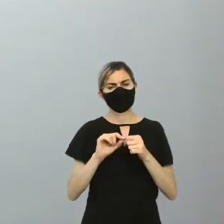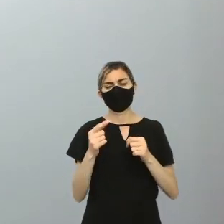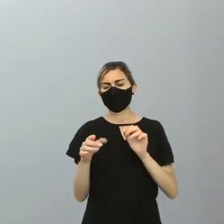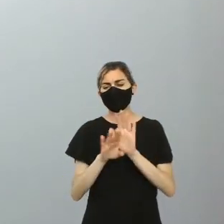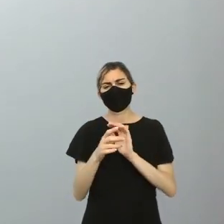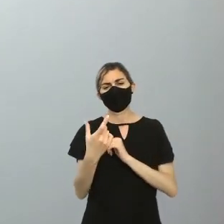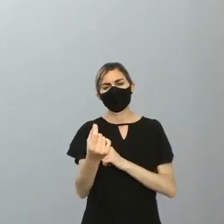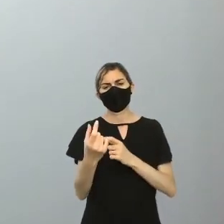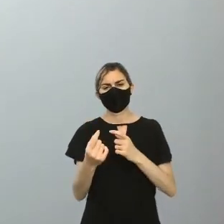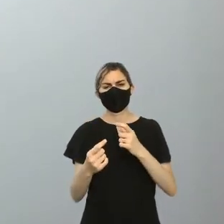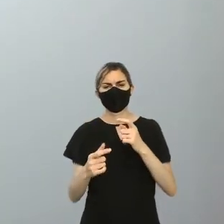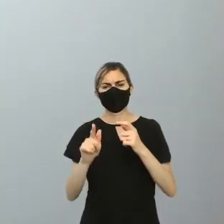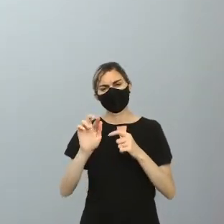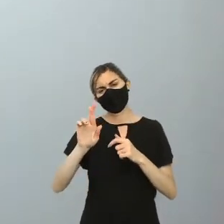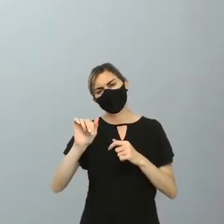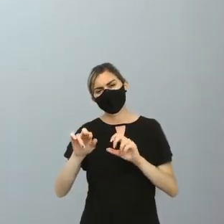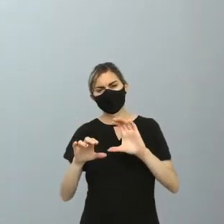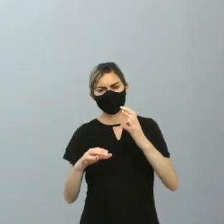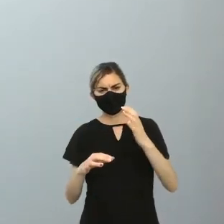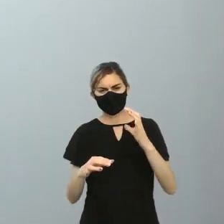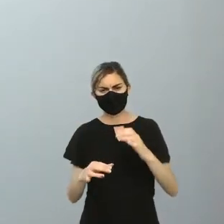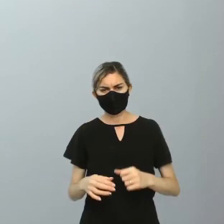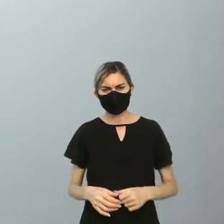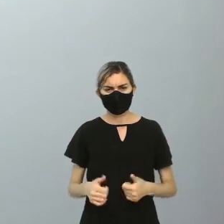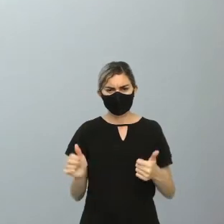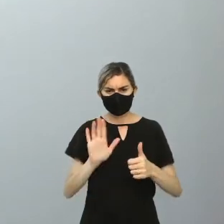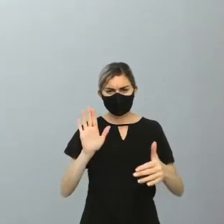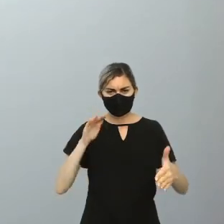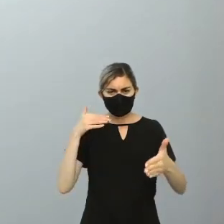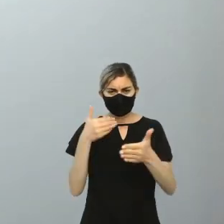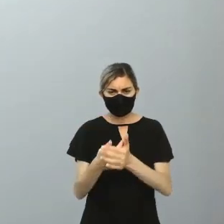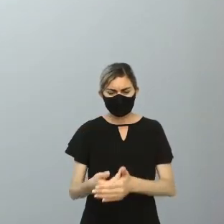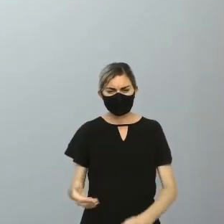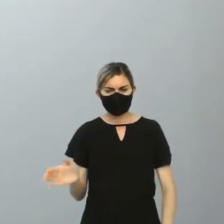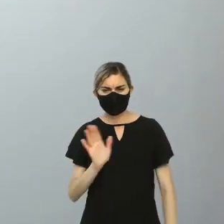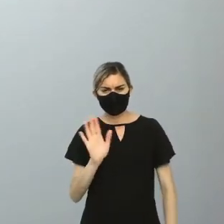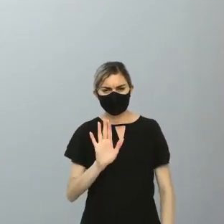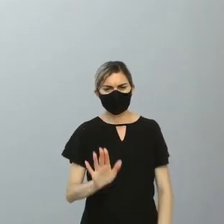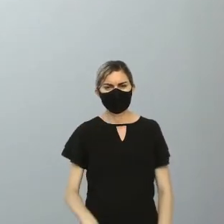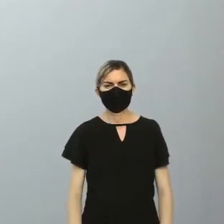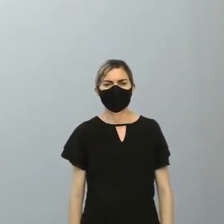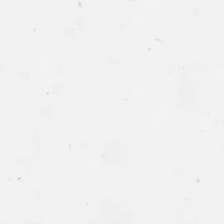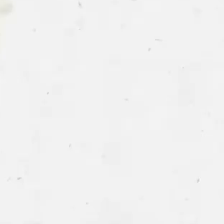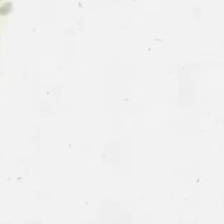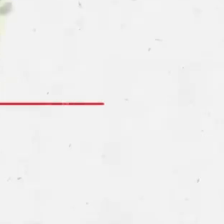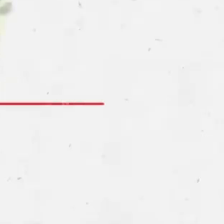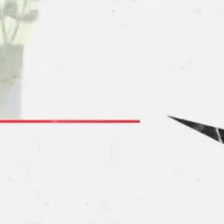20 graus Celsius. Valeu, galera! Até a próxima, meu povo!